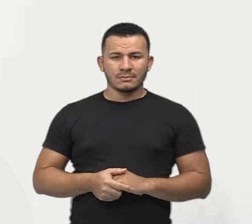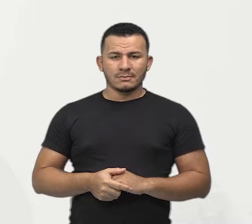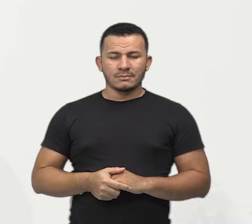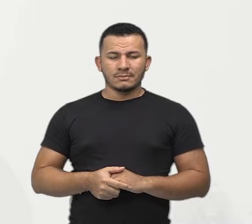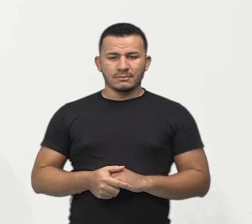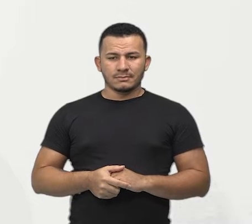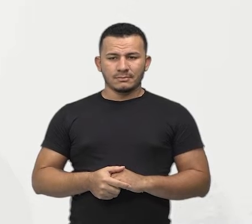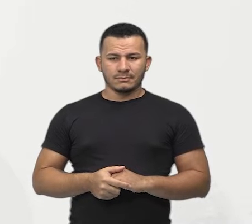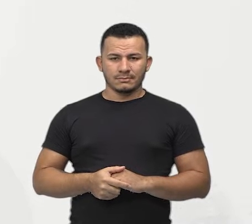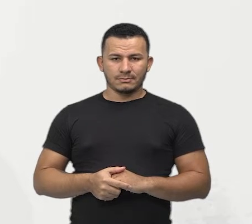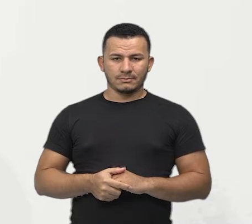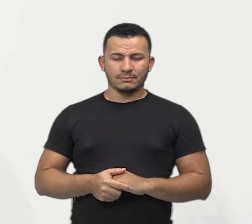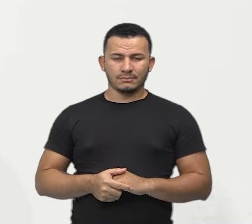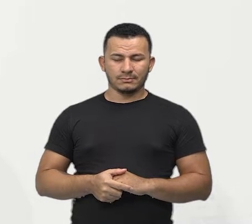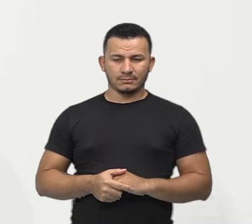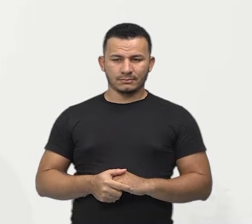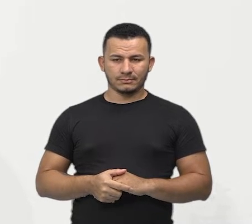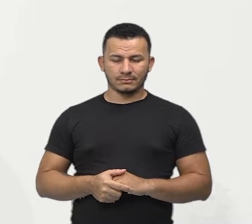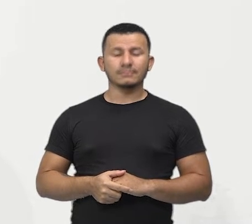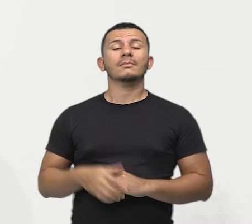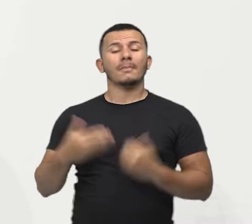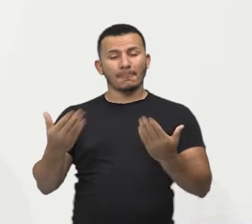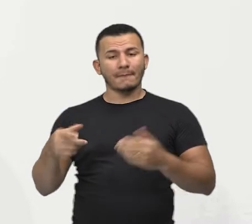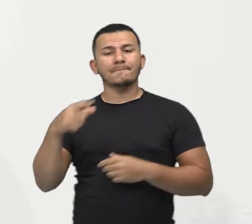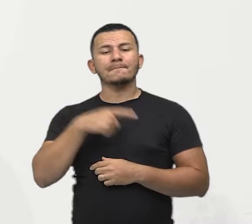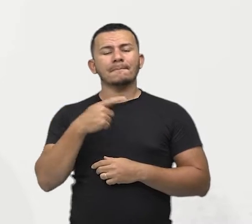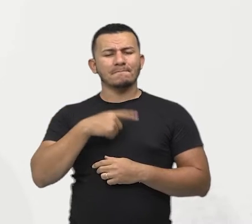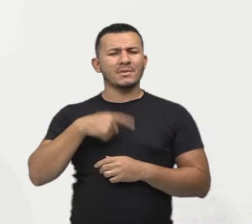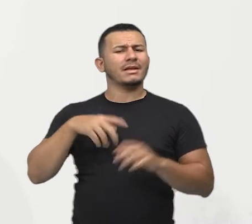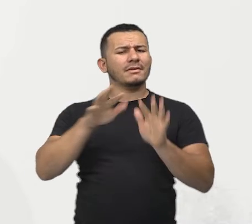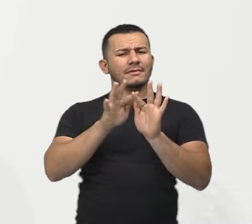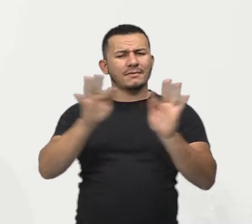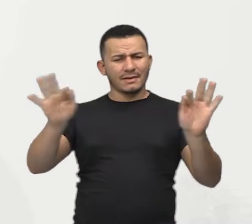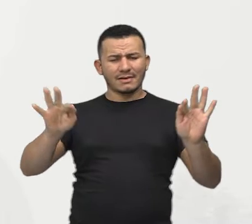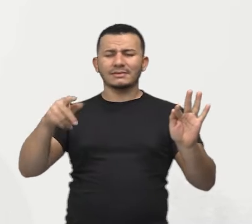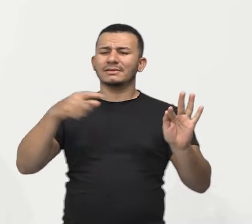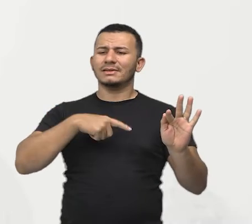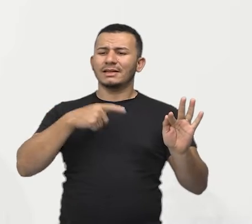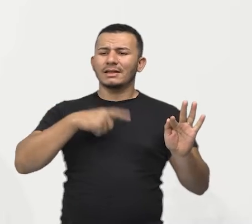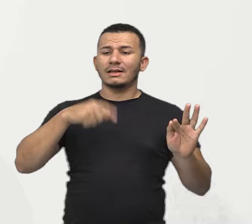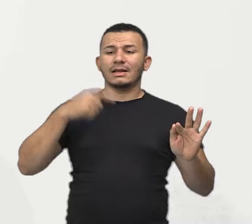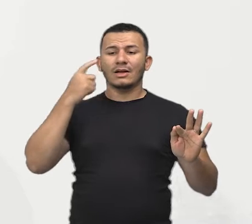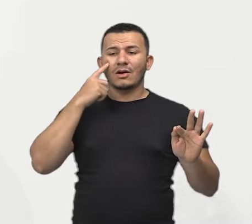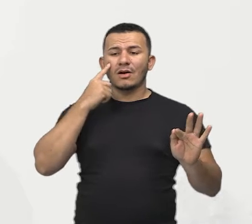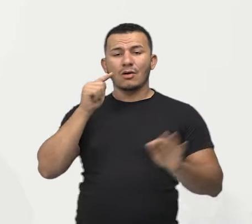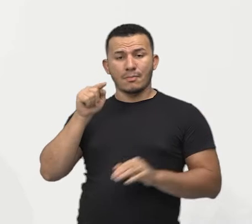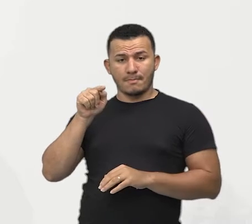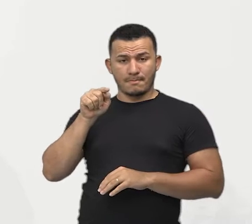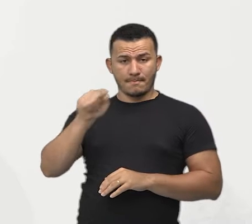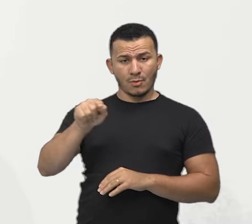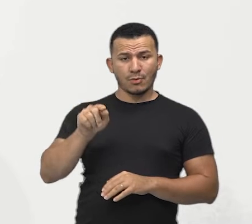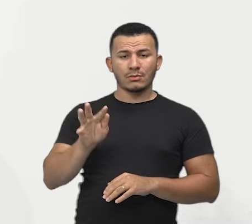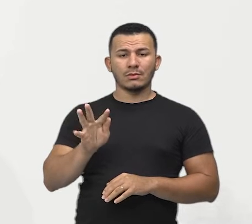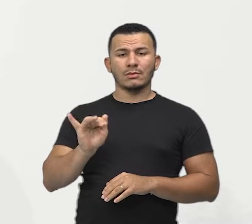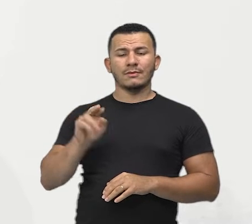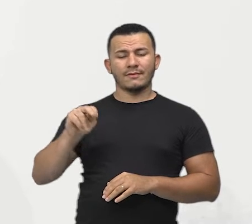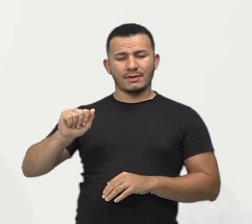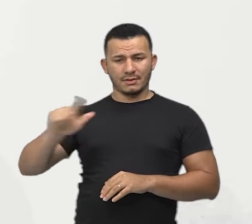certo? Então, observem que essas frases vão aparecer com ponto final e podem